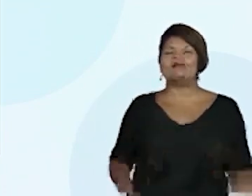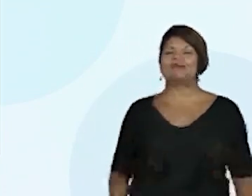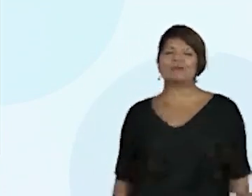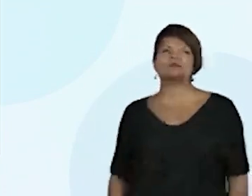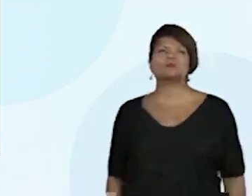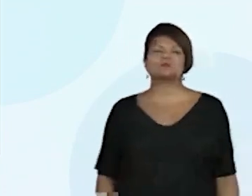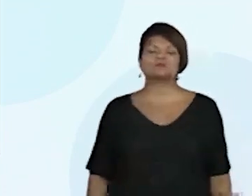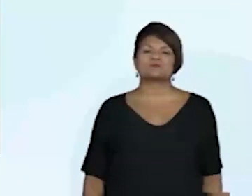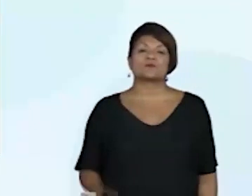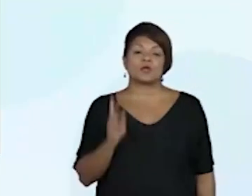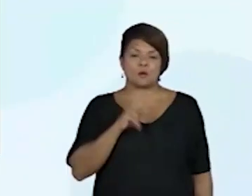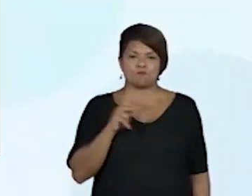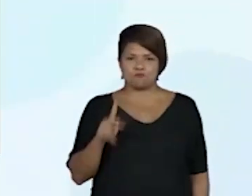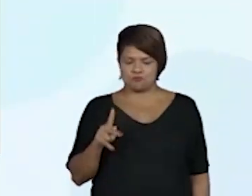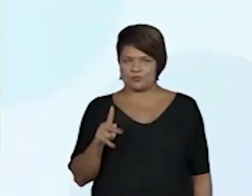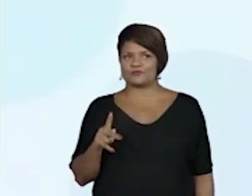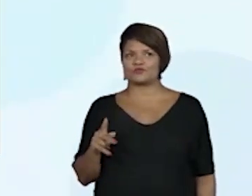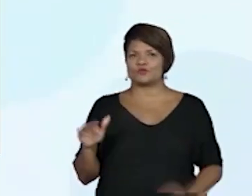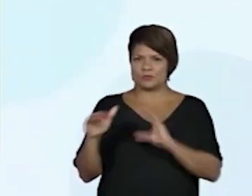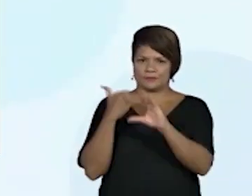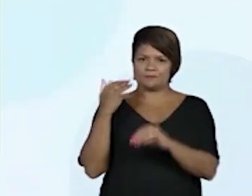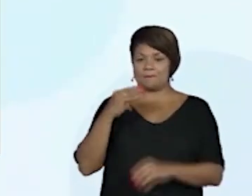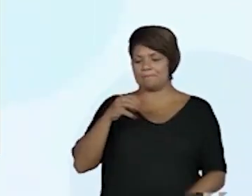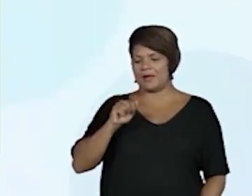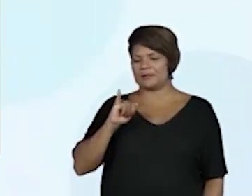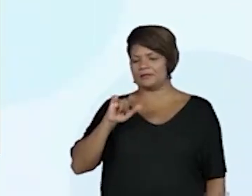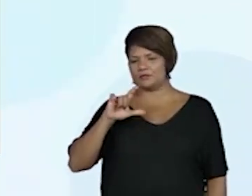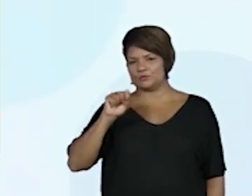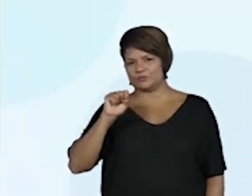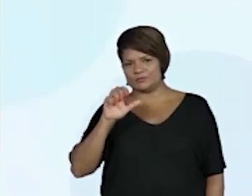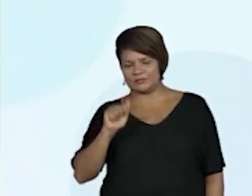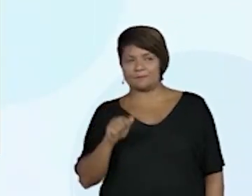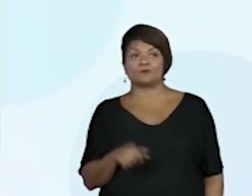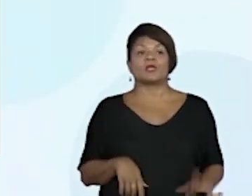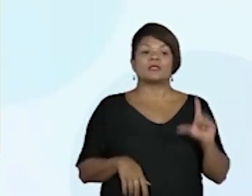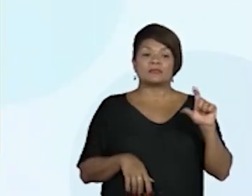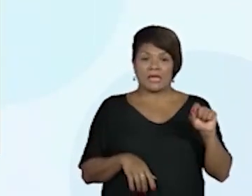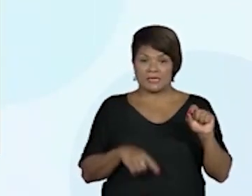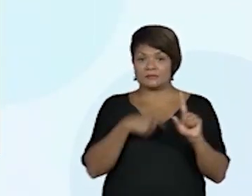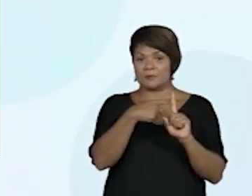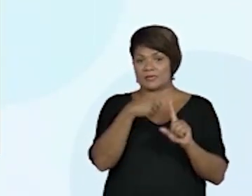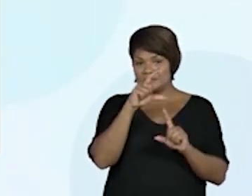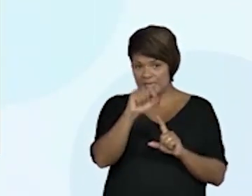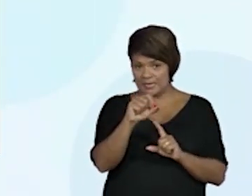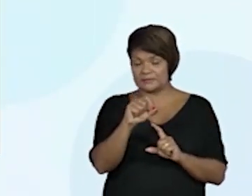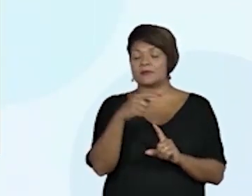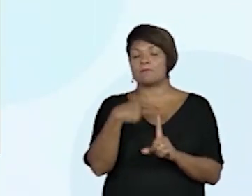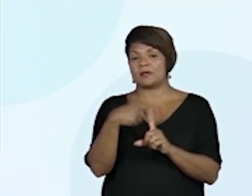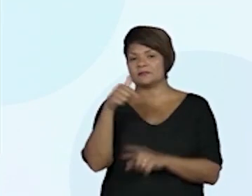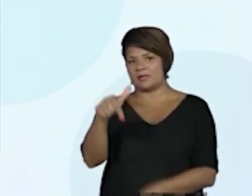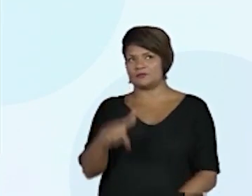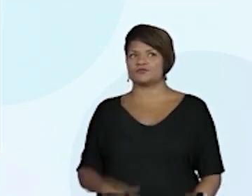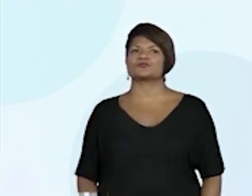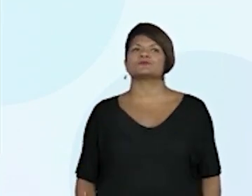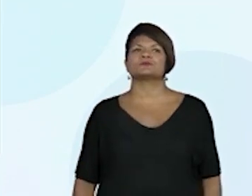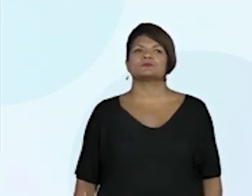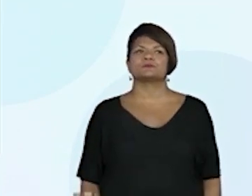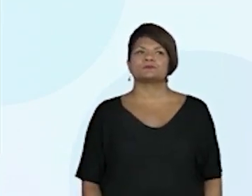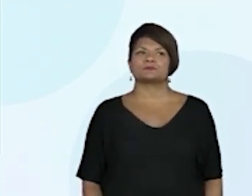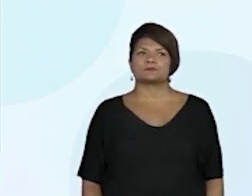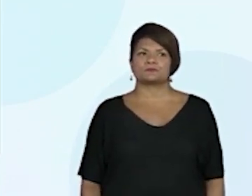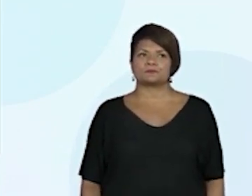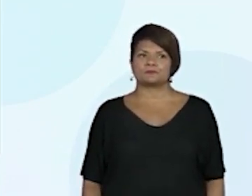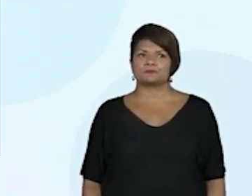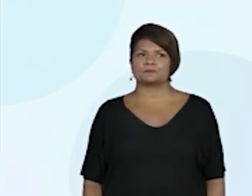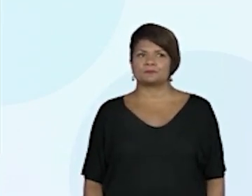aqui. A Promailza deu a seguinte sugestão. 10 mais 10 mais 7. 10...